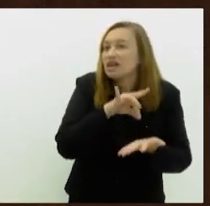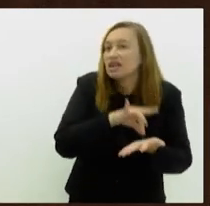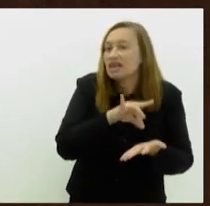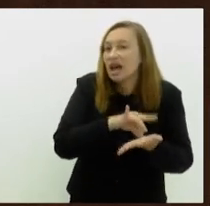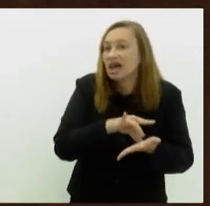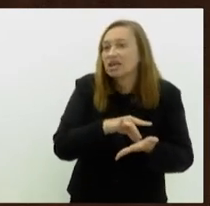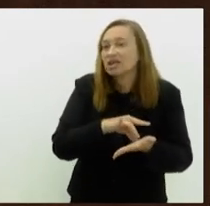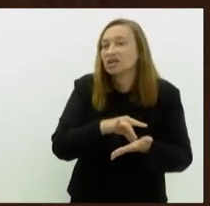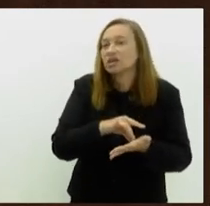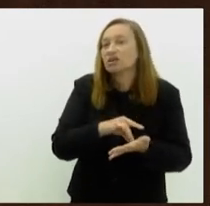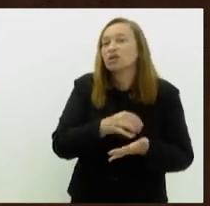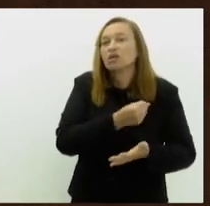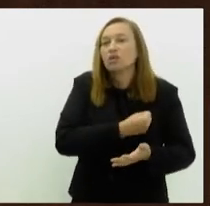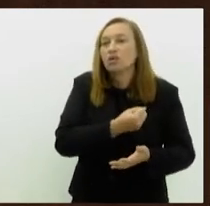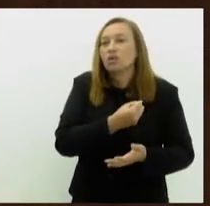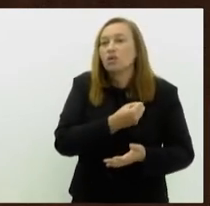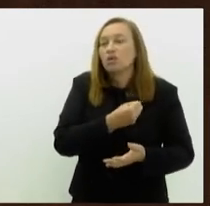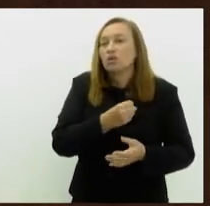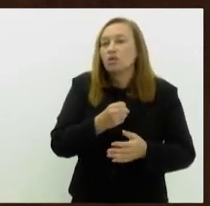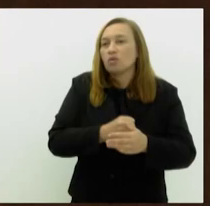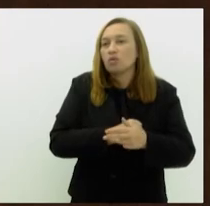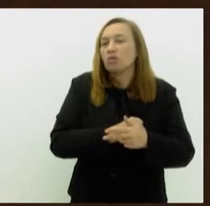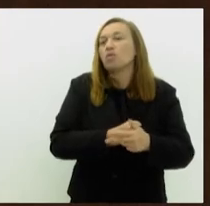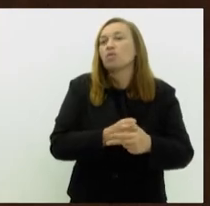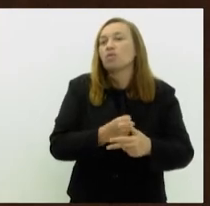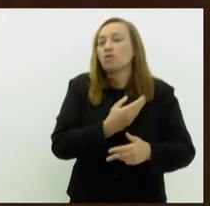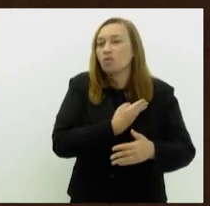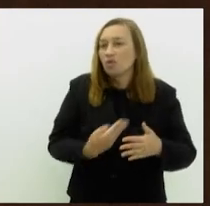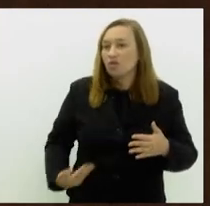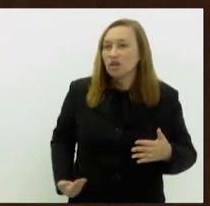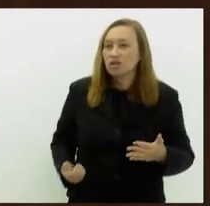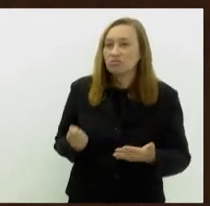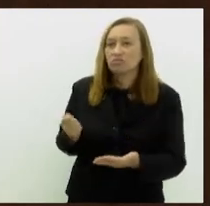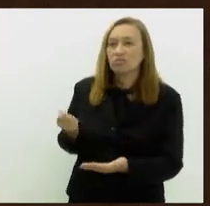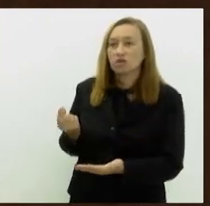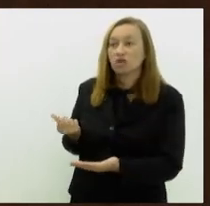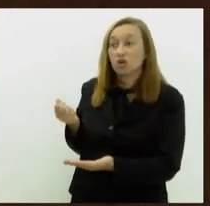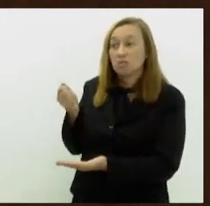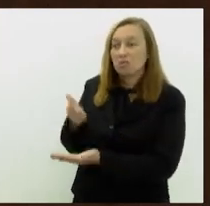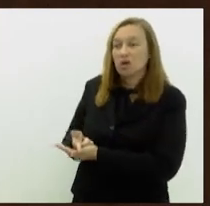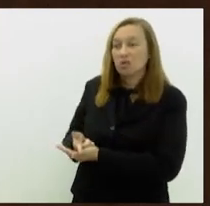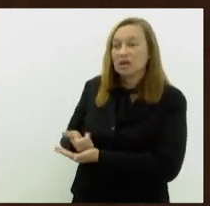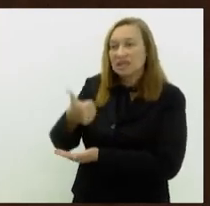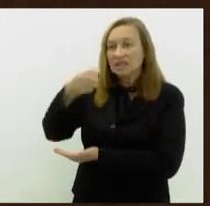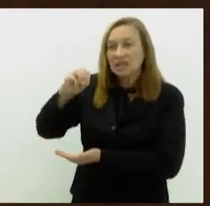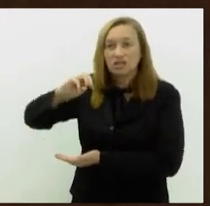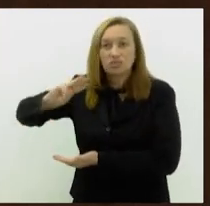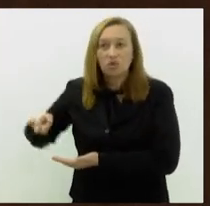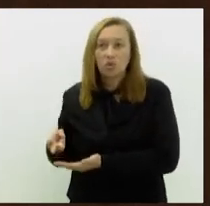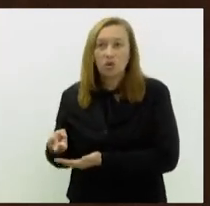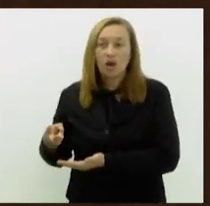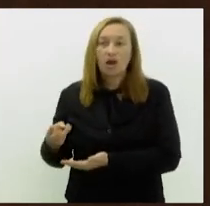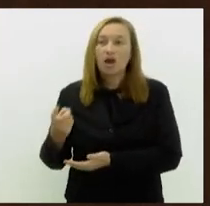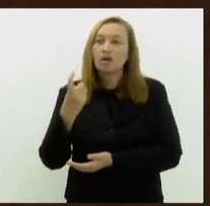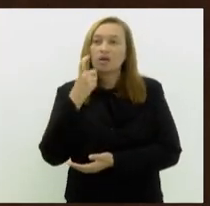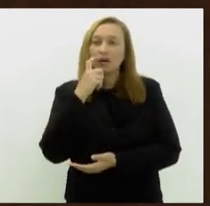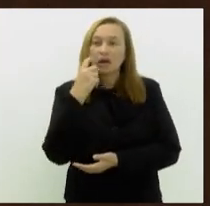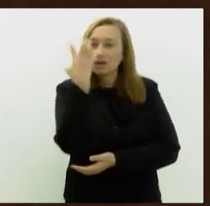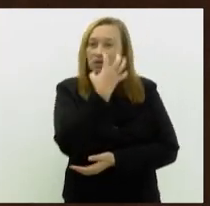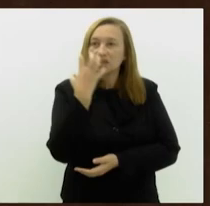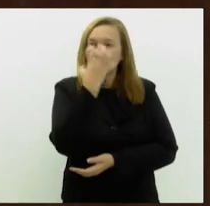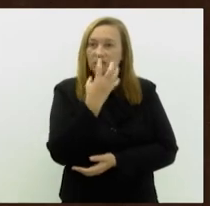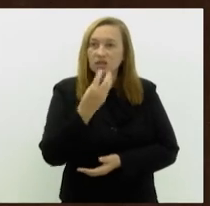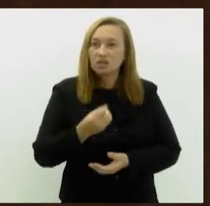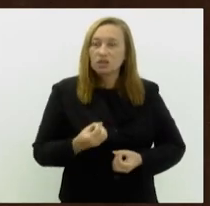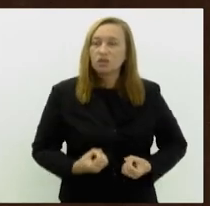poder público botou 10 milhões, também é verdade que a cantora Madonna, de maneira oficial, para concluir, doou